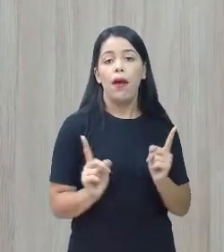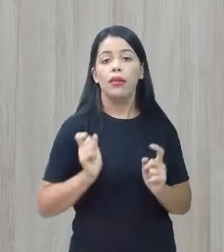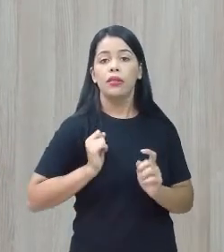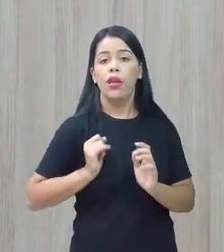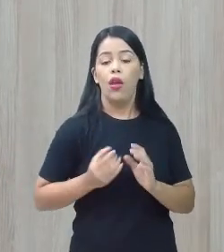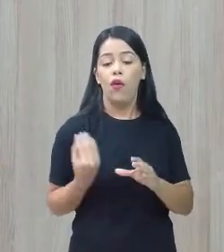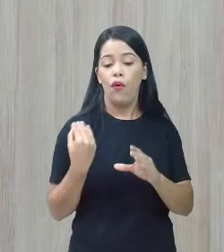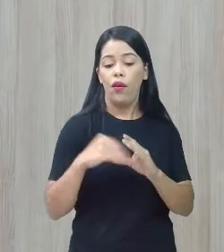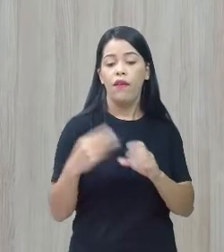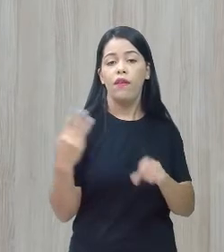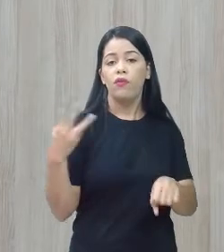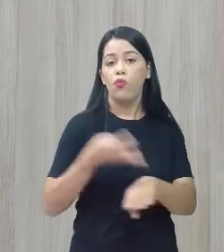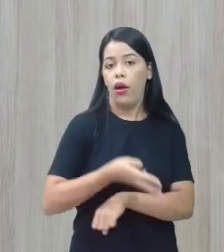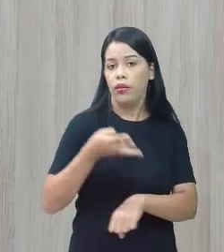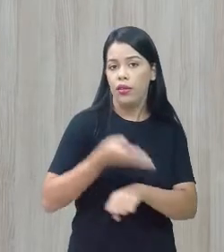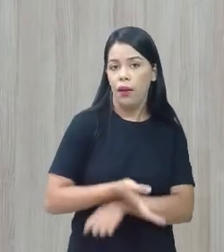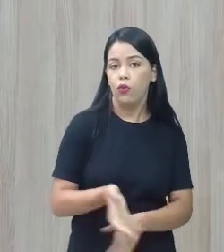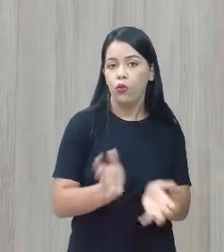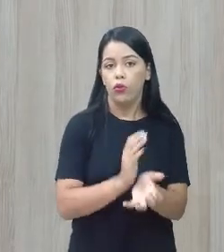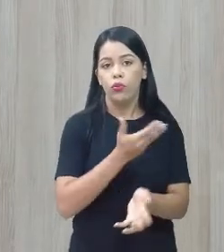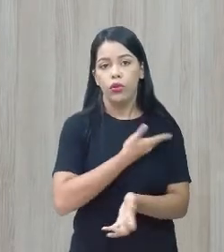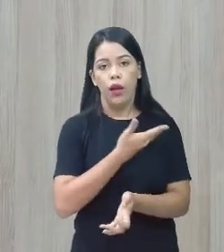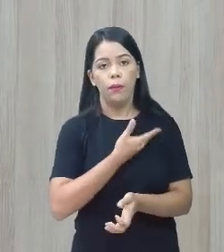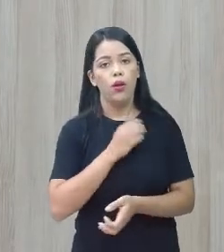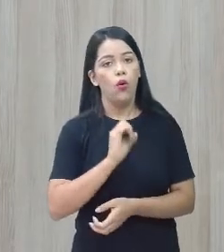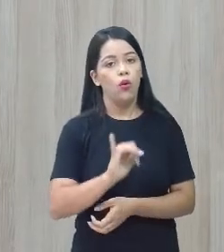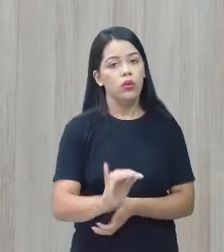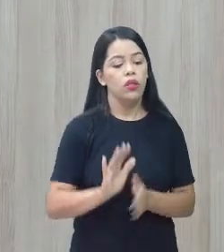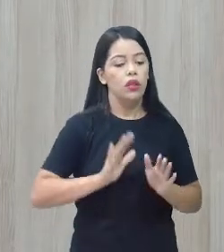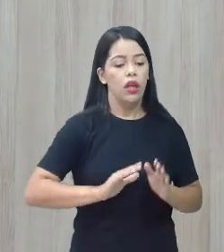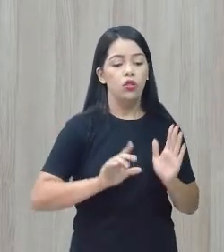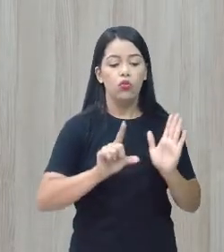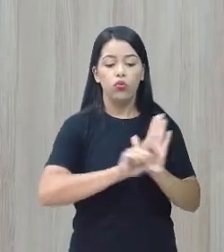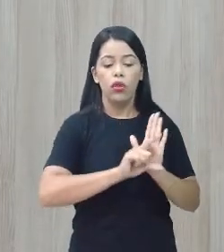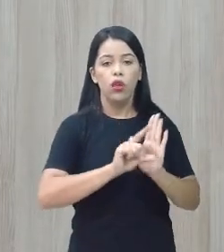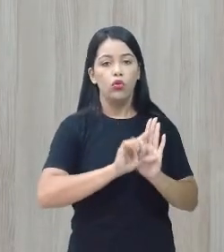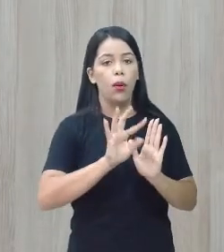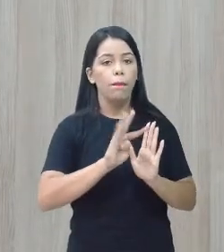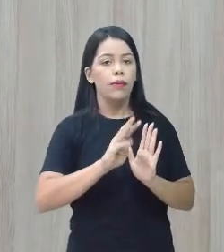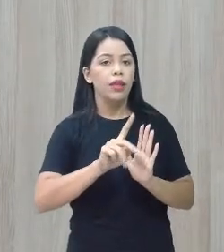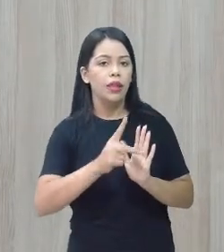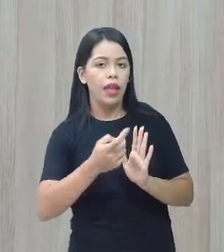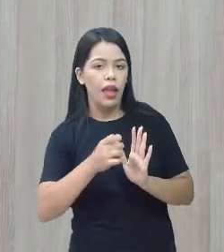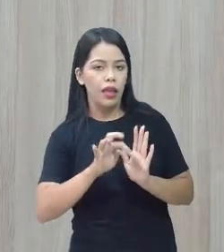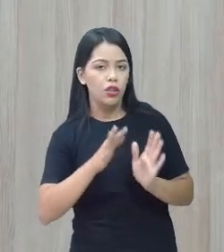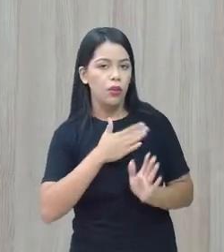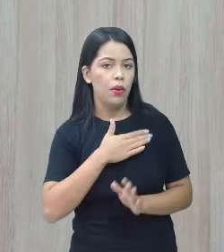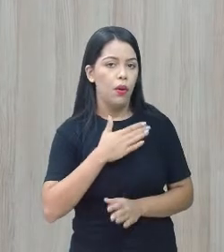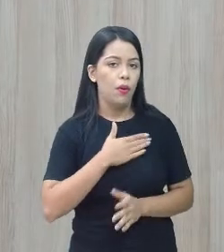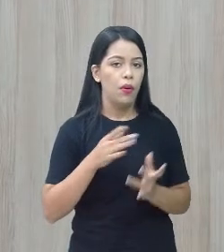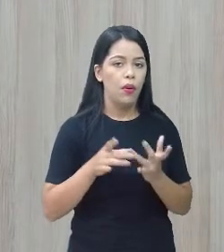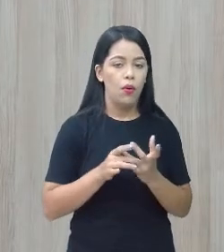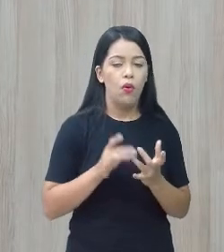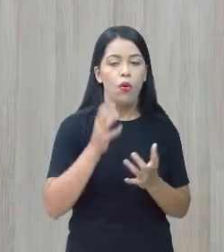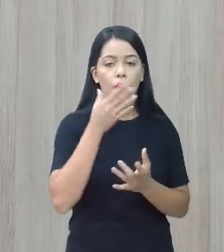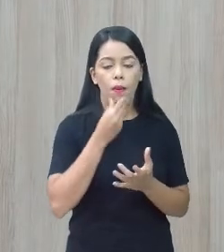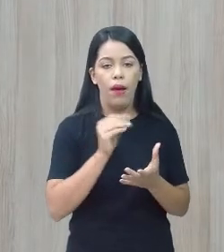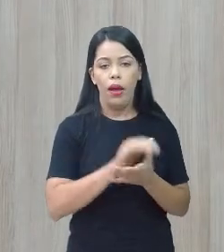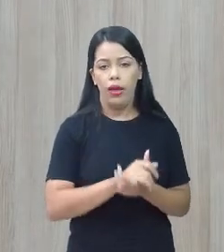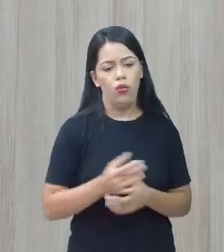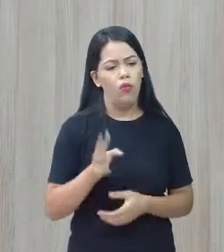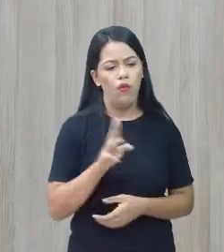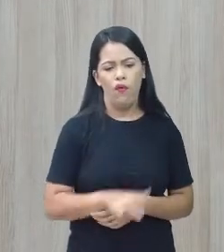no grupo de amigos, ou se eu deixo um bilhete para o meu marido, eu não vou usar uma norma padrão. Eu não vou usar.